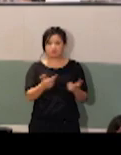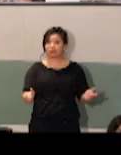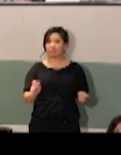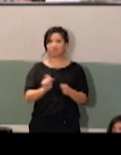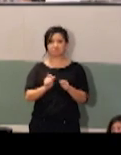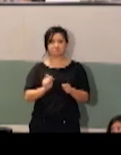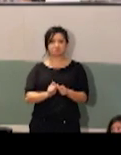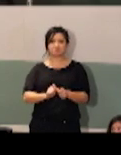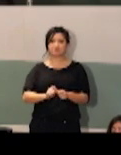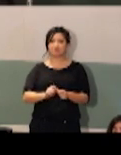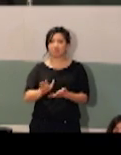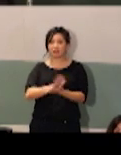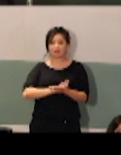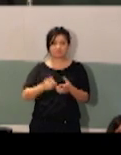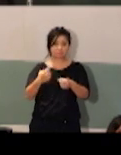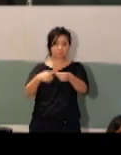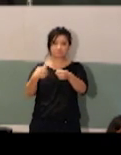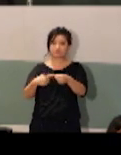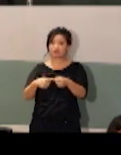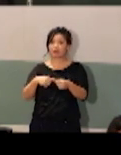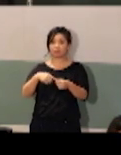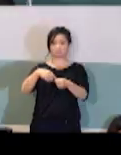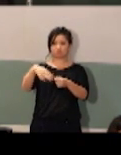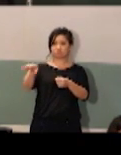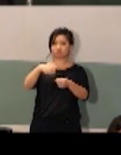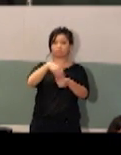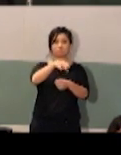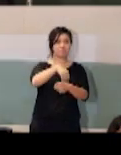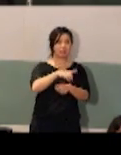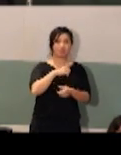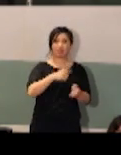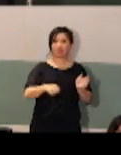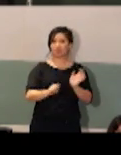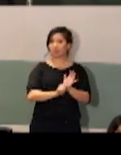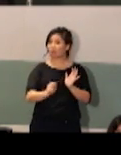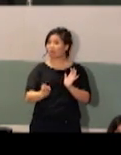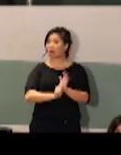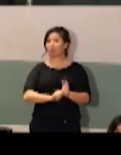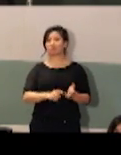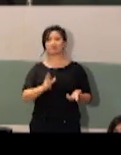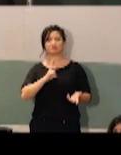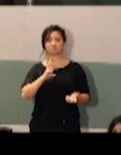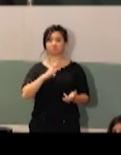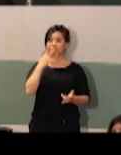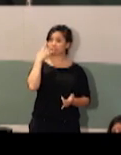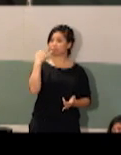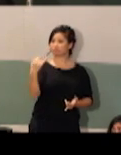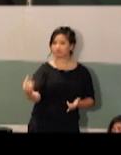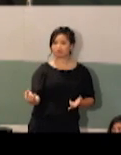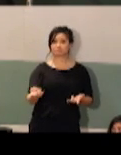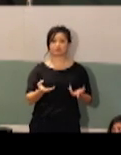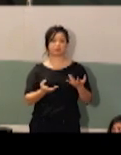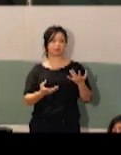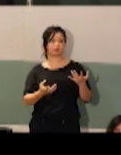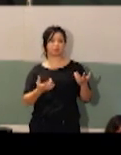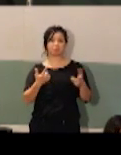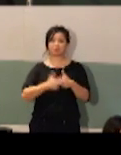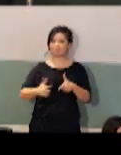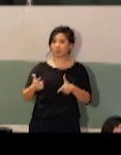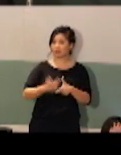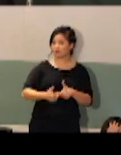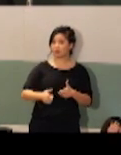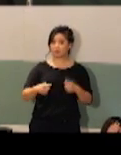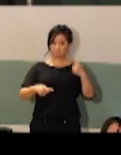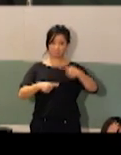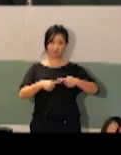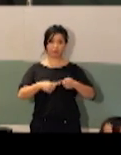é encontrado pelo craque por falta de uma opção. Nós temos que ter